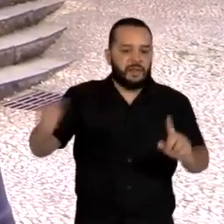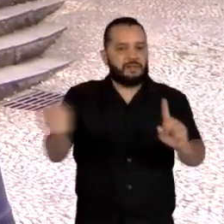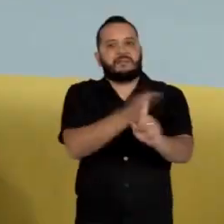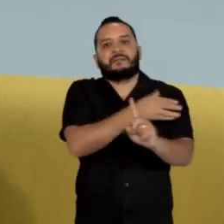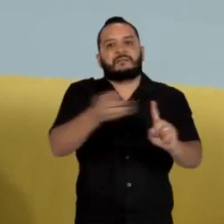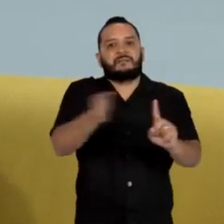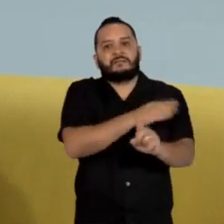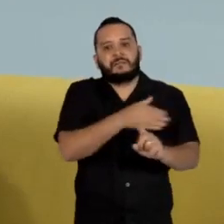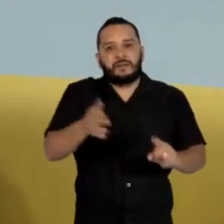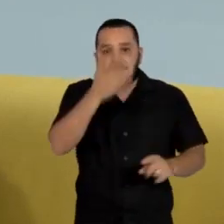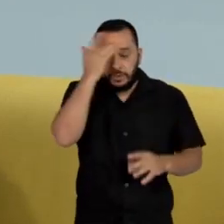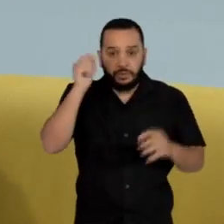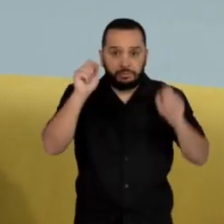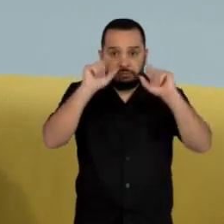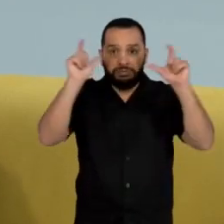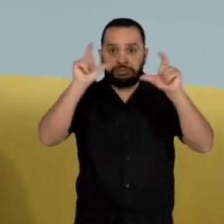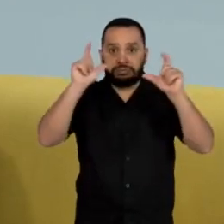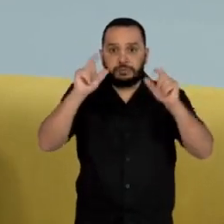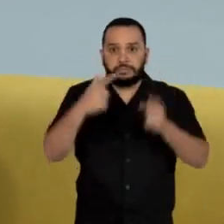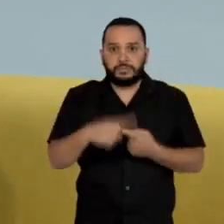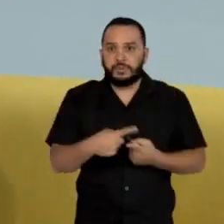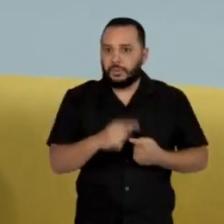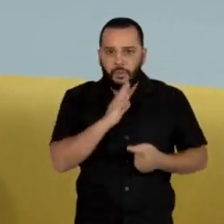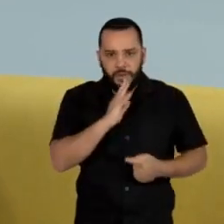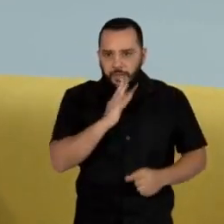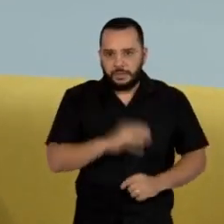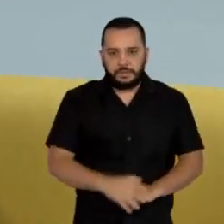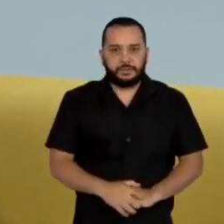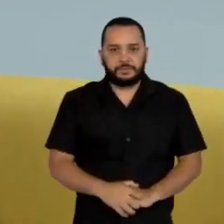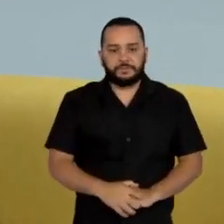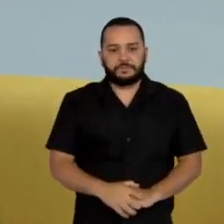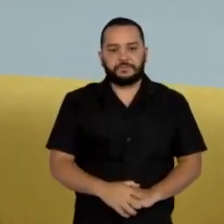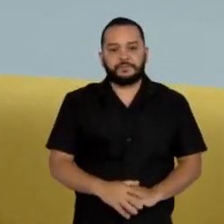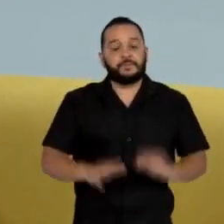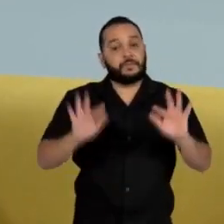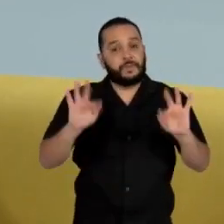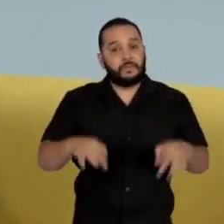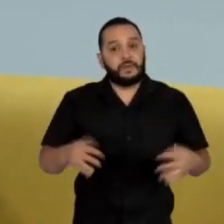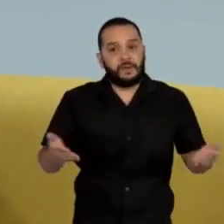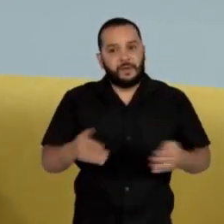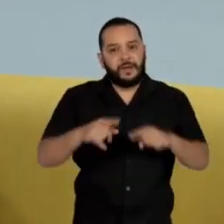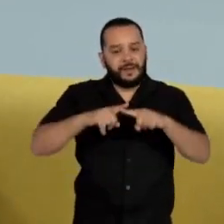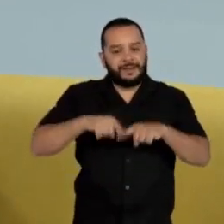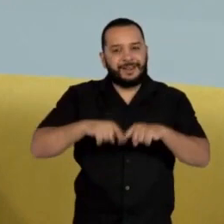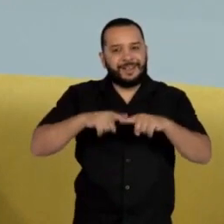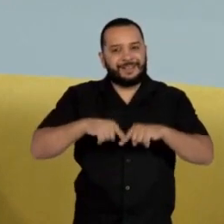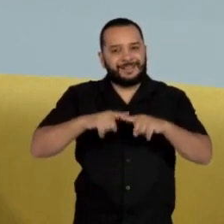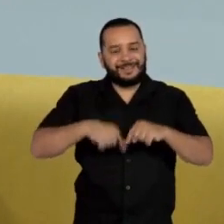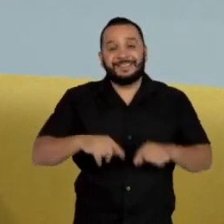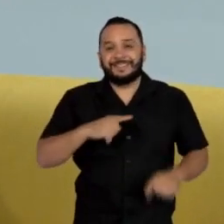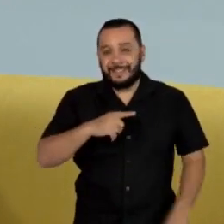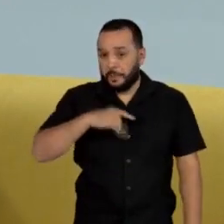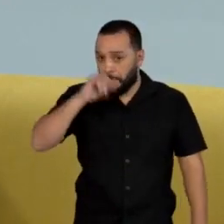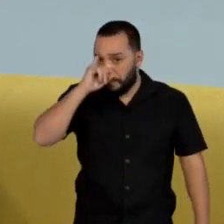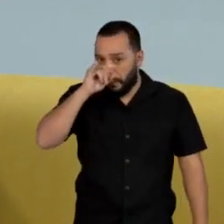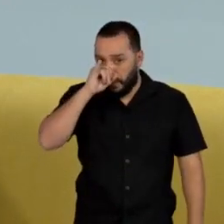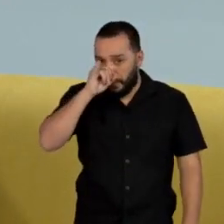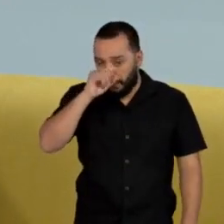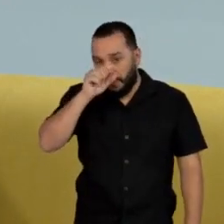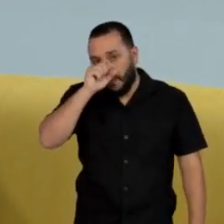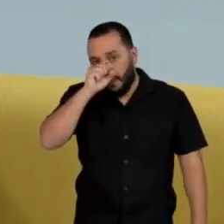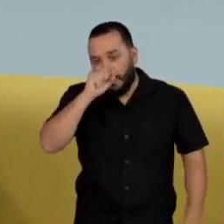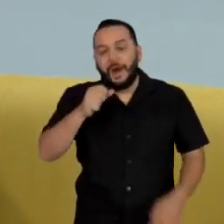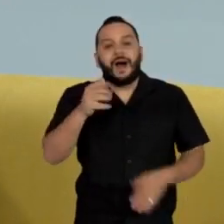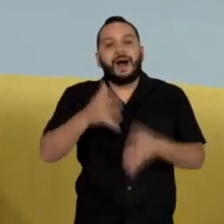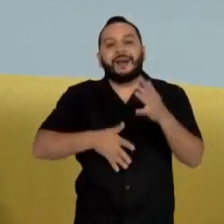desconhece. Muita história, né? E para encerrar, um registro que vem da Grécia, onde um porco roubou a cena e deu